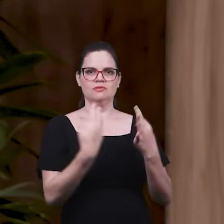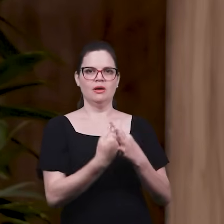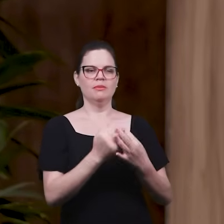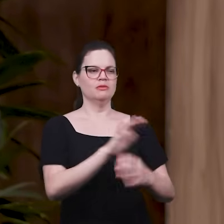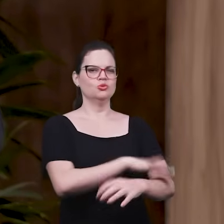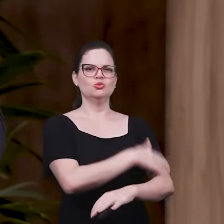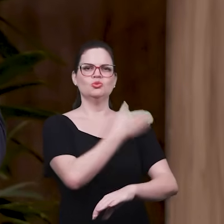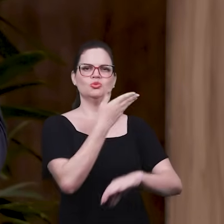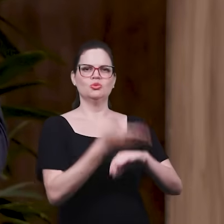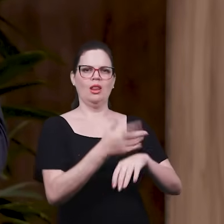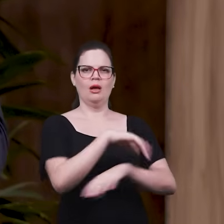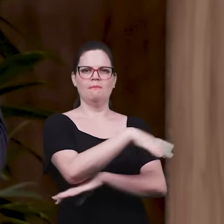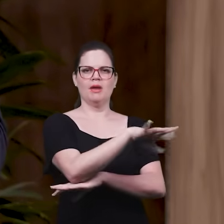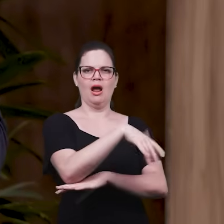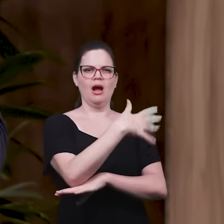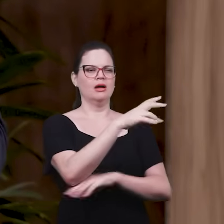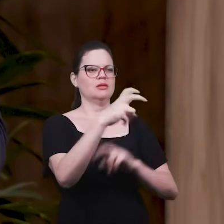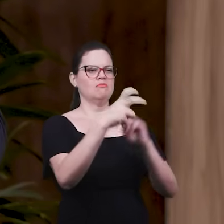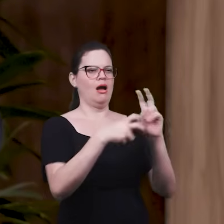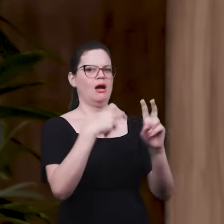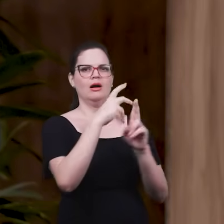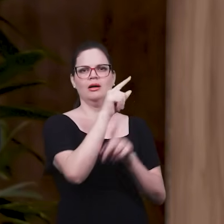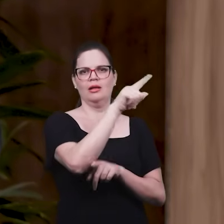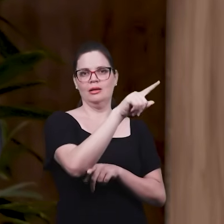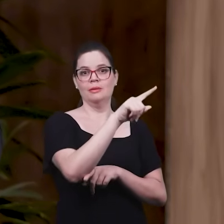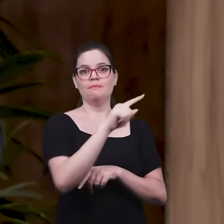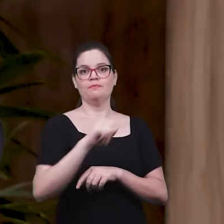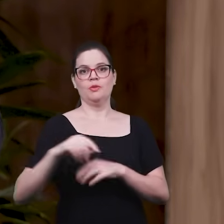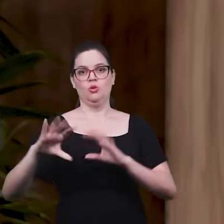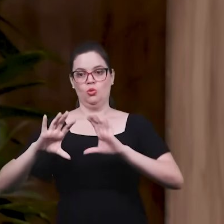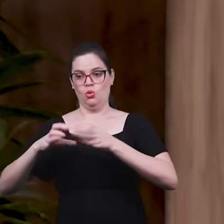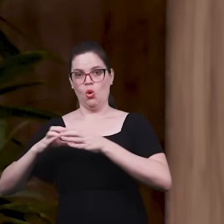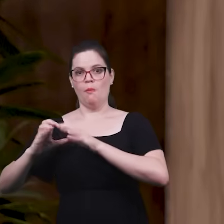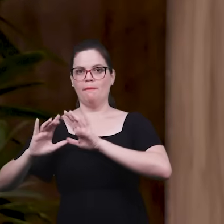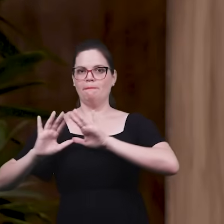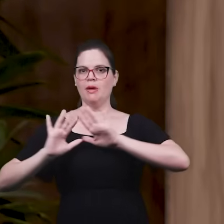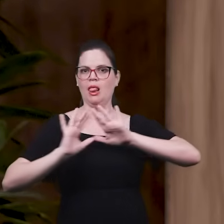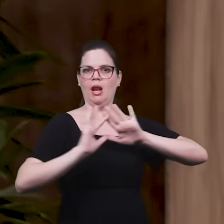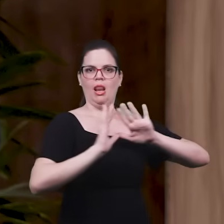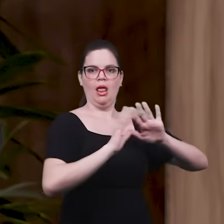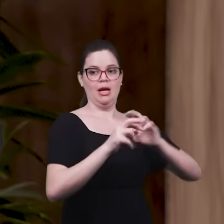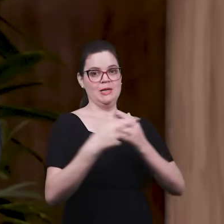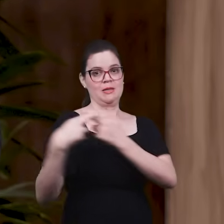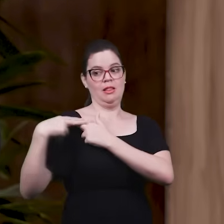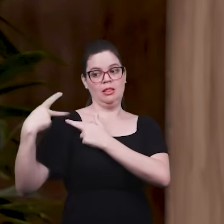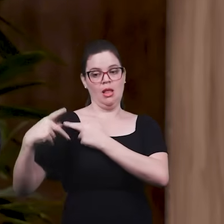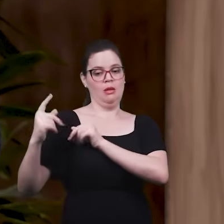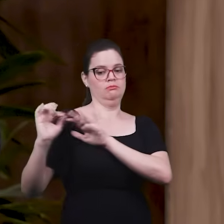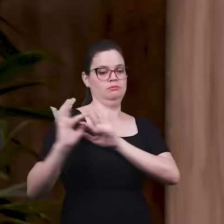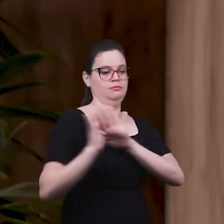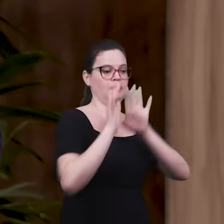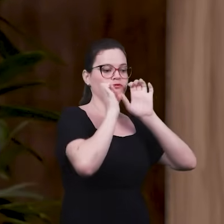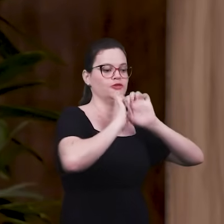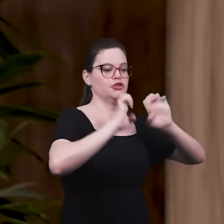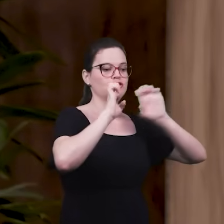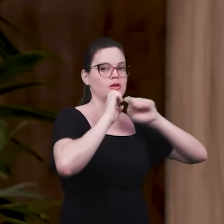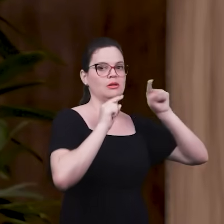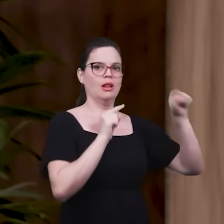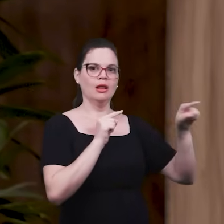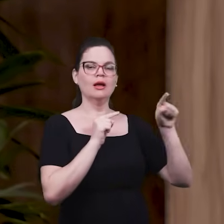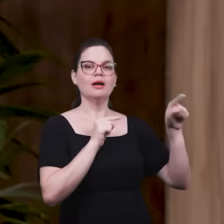passam um dia ali. Os jovens vão ter a incumbência de evangelizar ali. E se